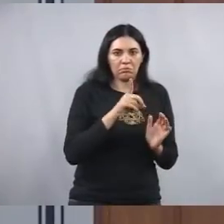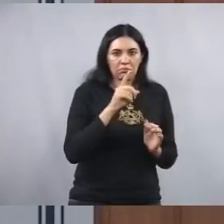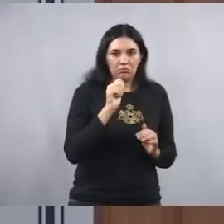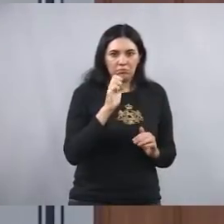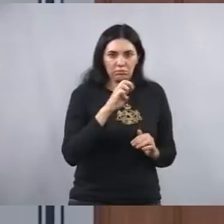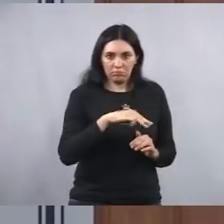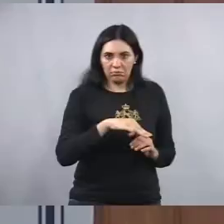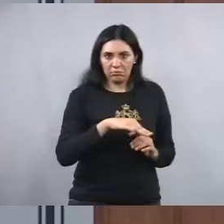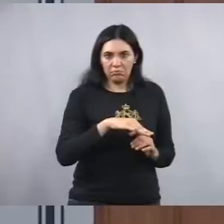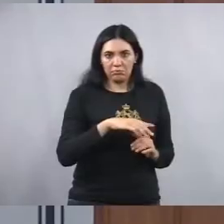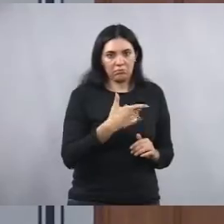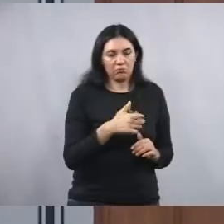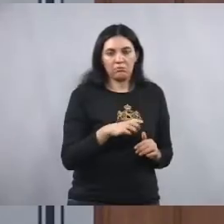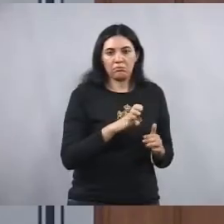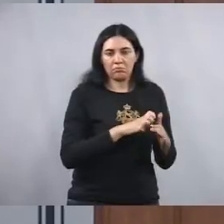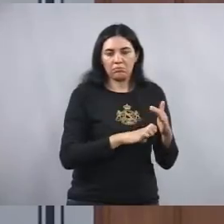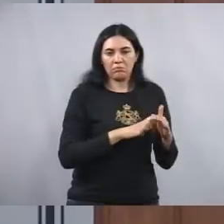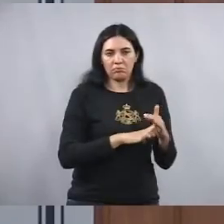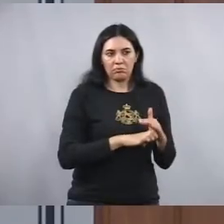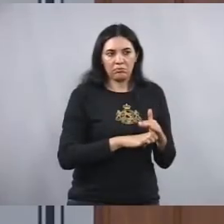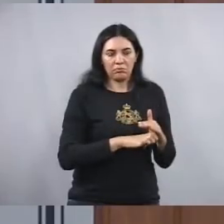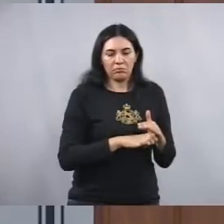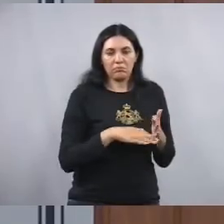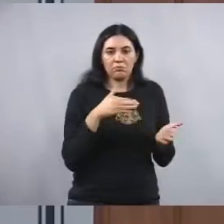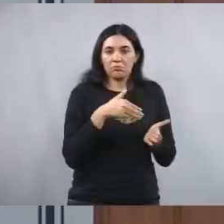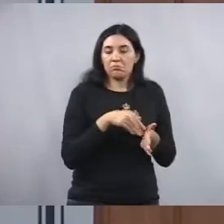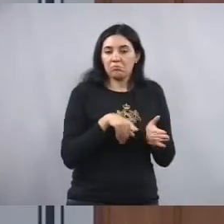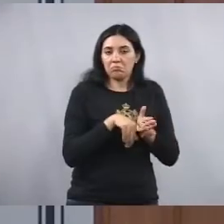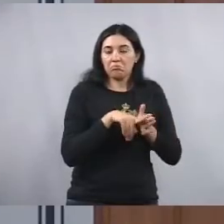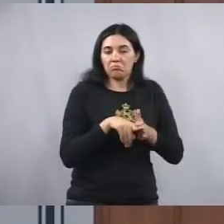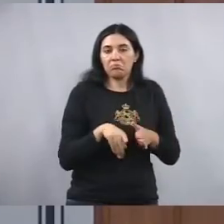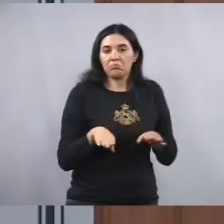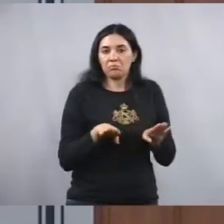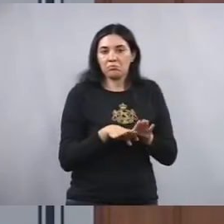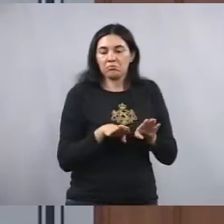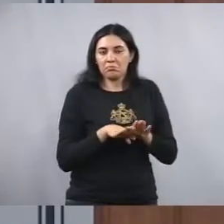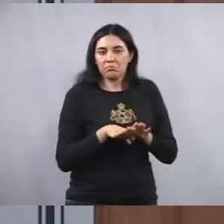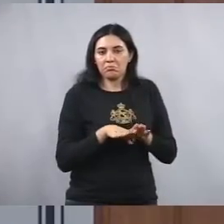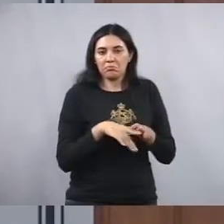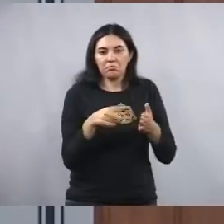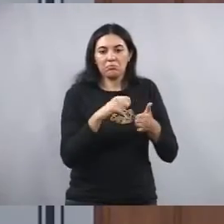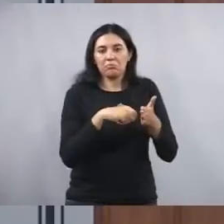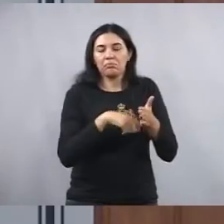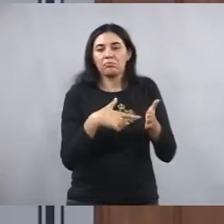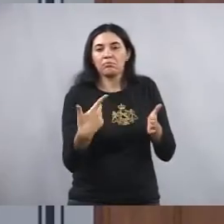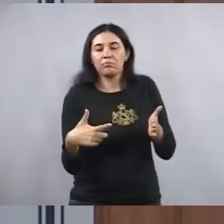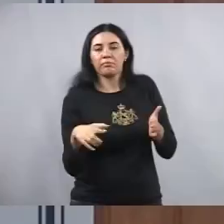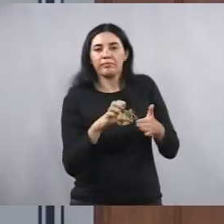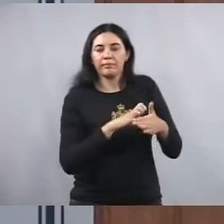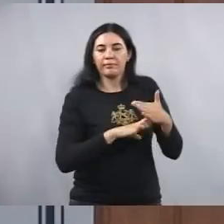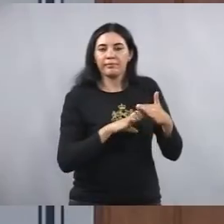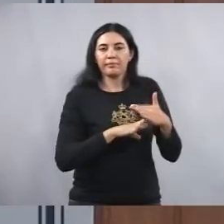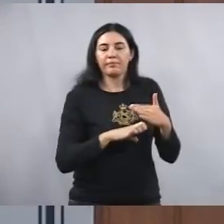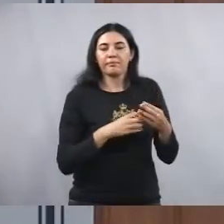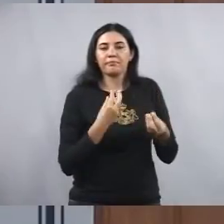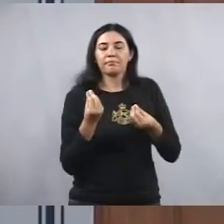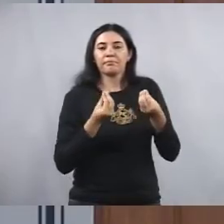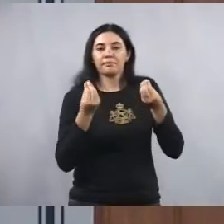Frota e daqui a pouco até os fiscais também vai terceirizar o serviço dos fiscais também